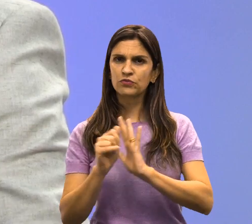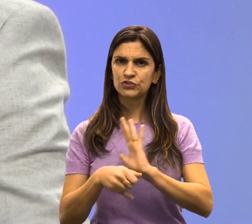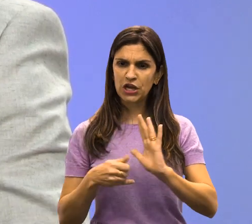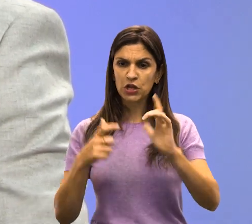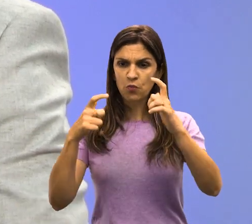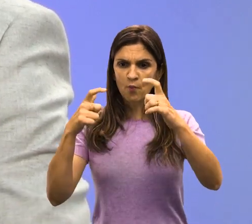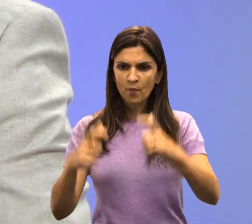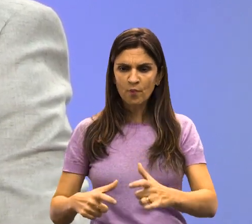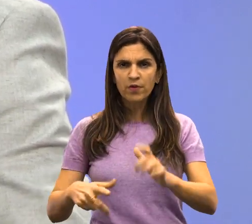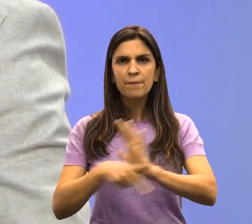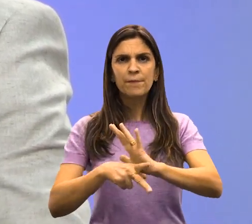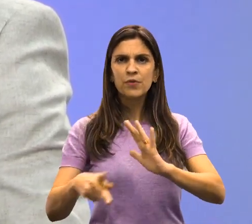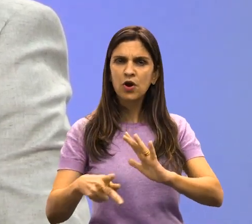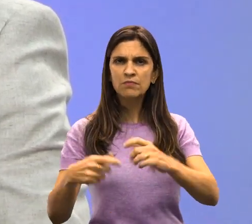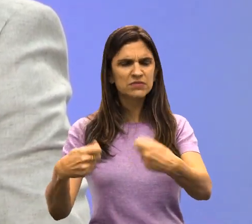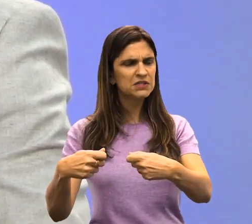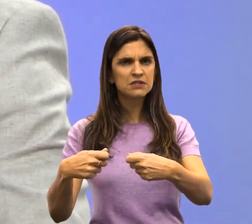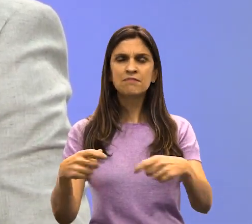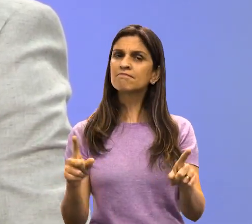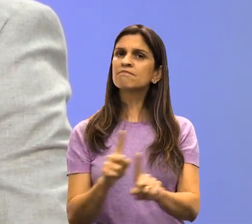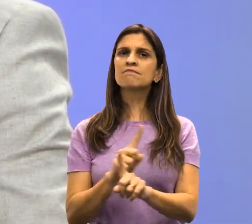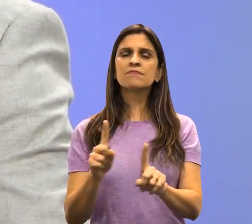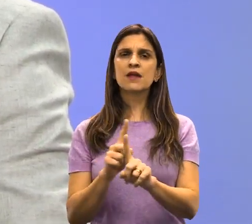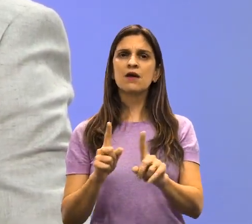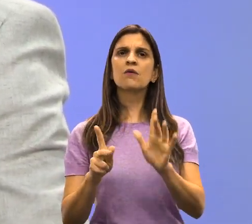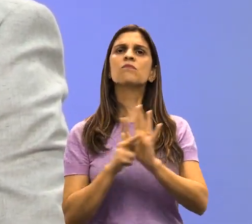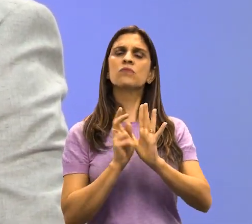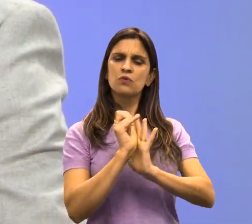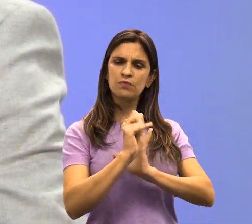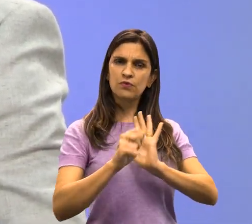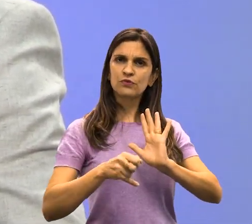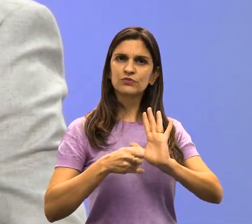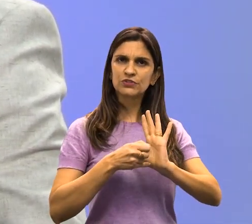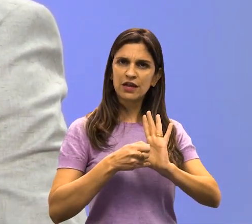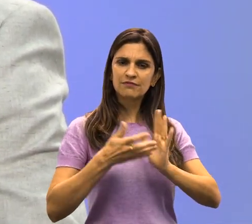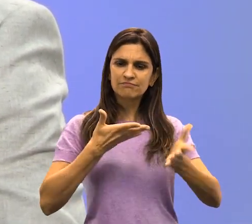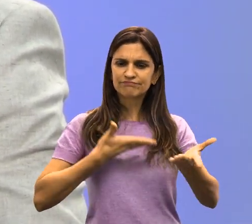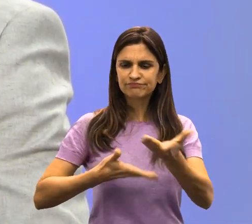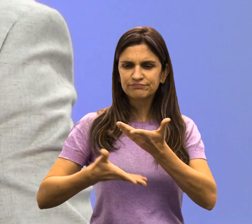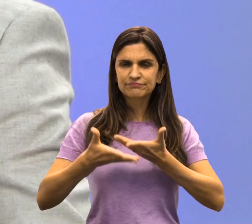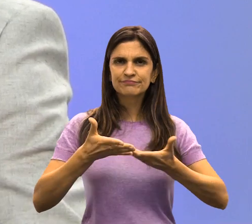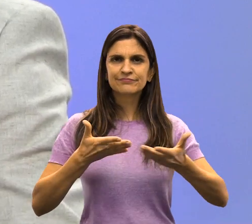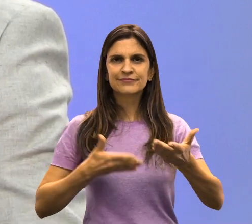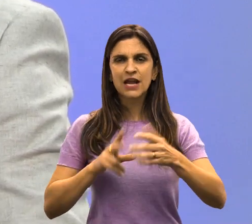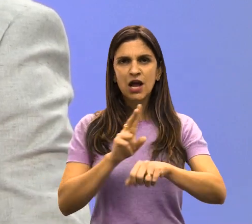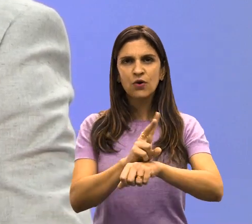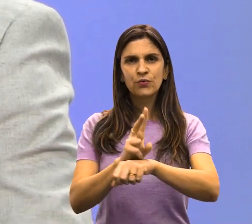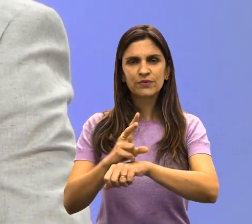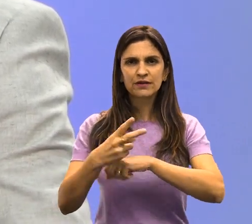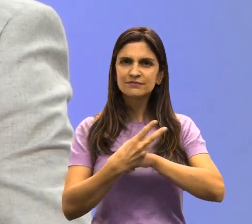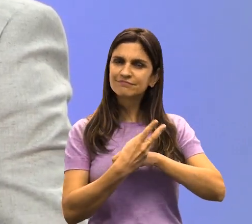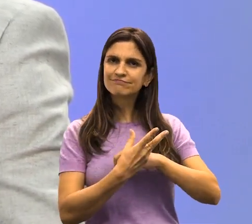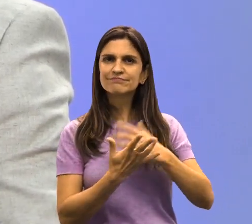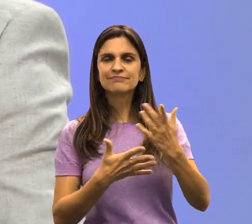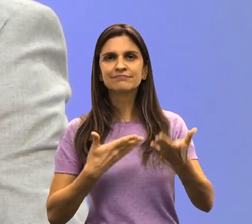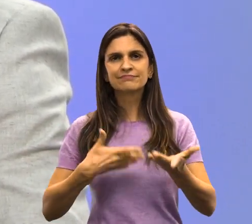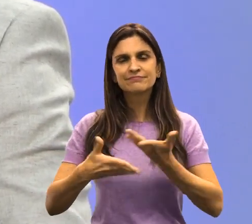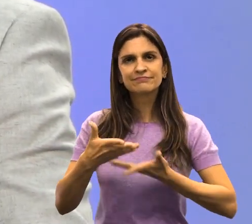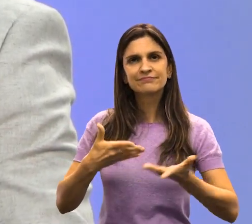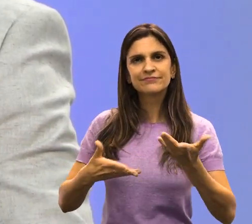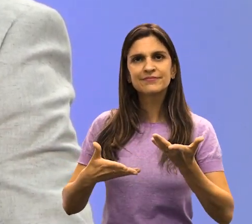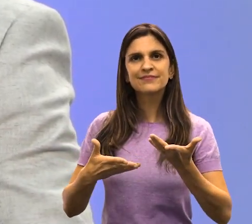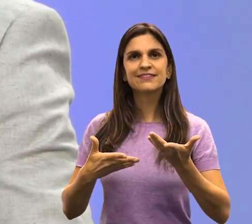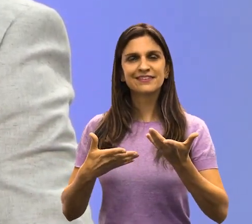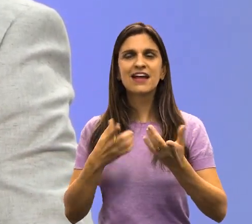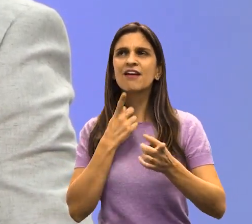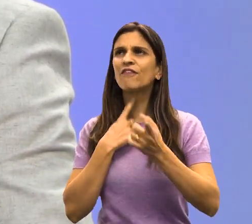espaço físico do poder público. O projeto vai acontecer e está acontecendo independente da vontade